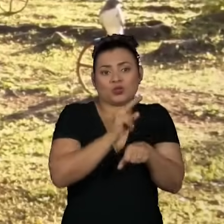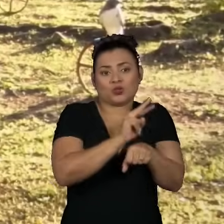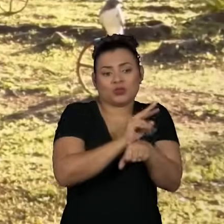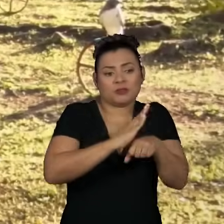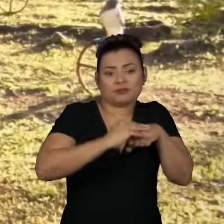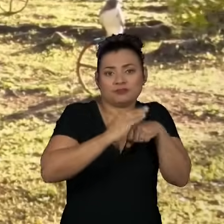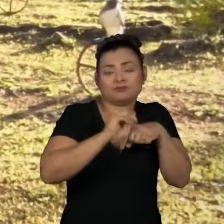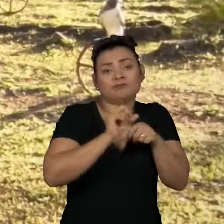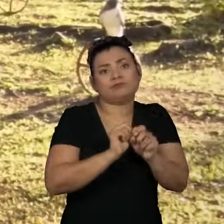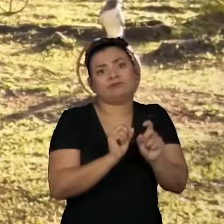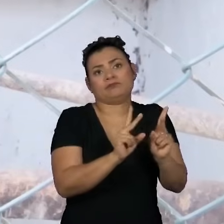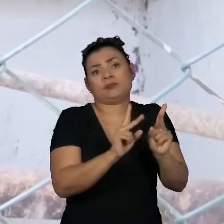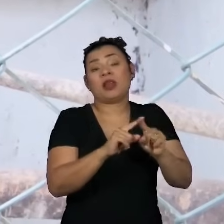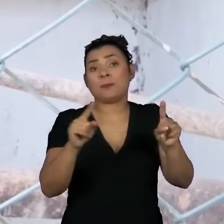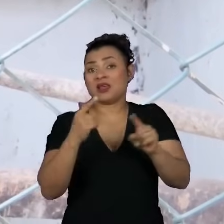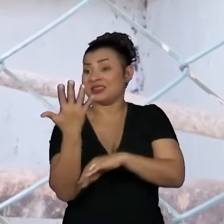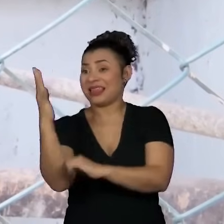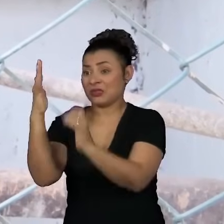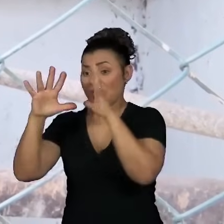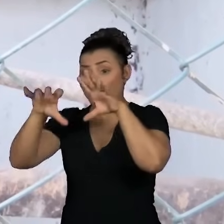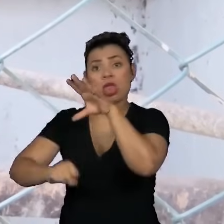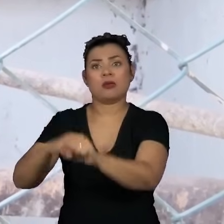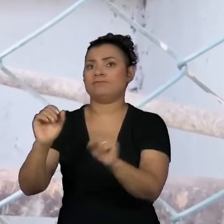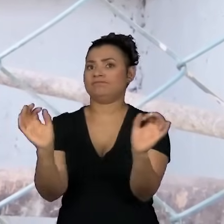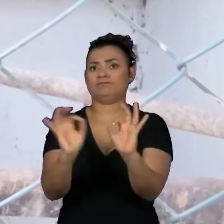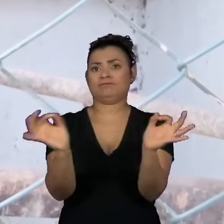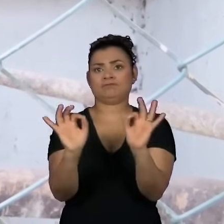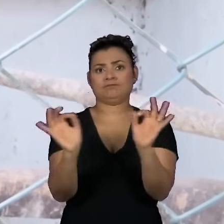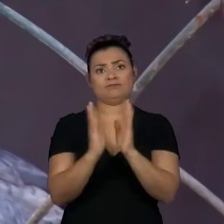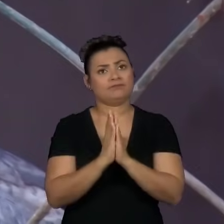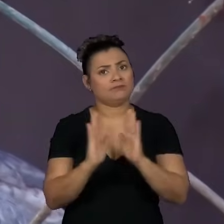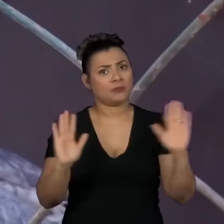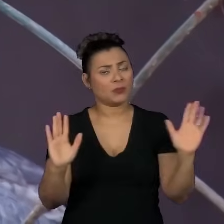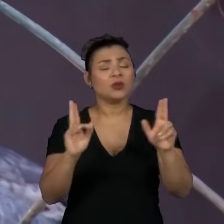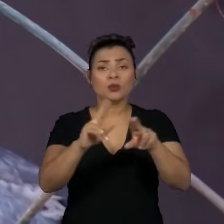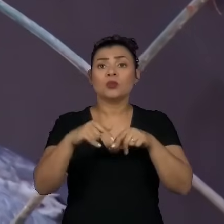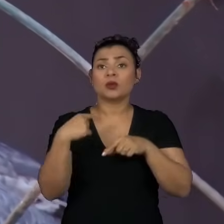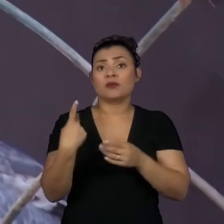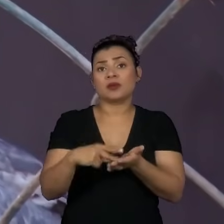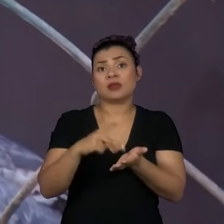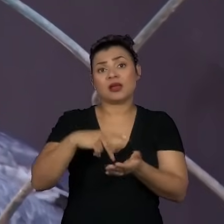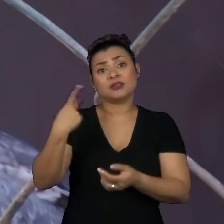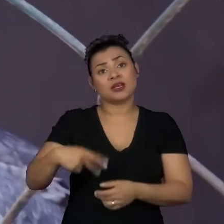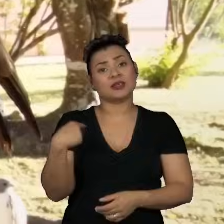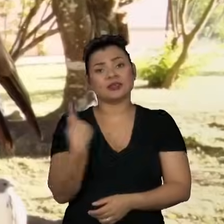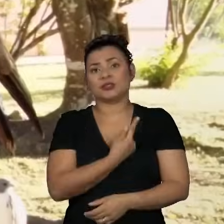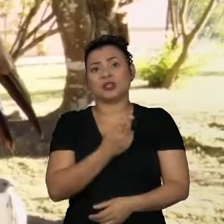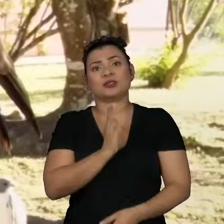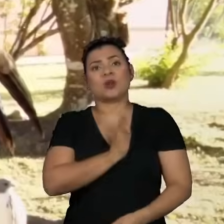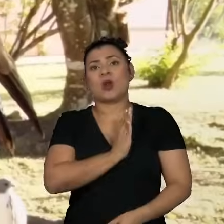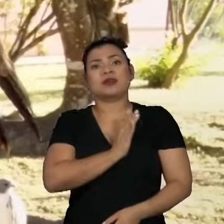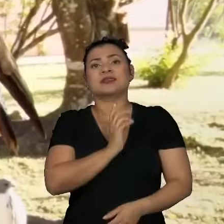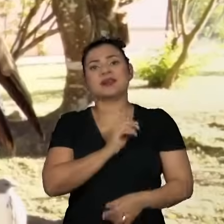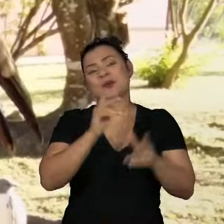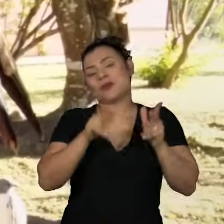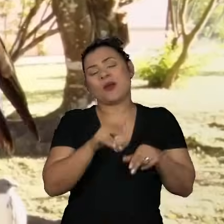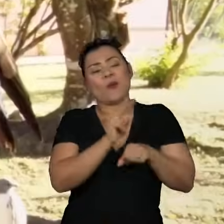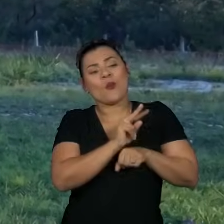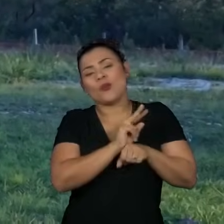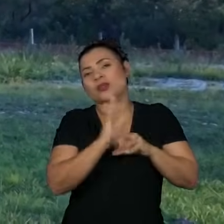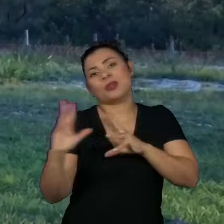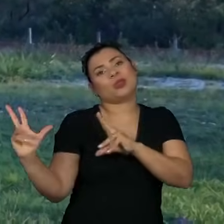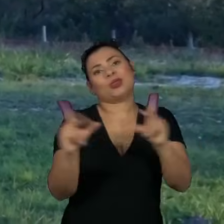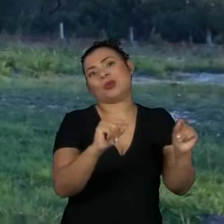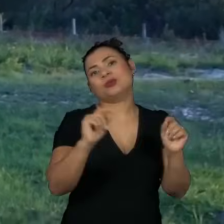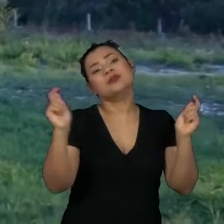gente possa cada vez mais ajudar um número maior de aves. Porque aqui é coração de mãe, sempre cabe mais um. Assim, eu sou apaixonado por ele,